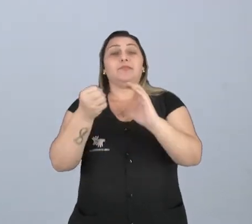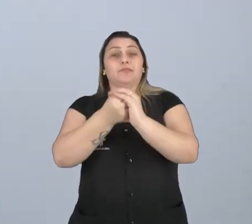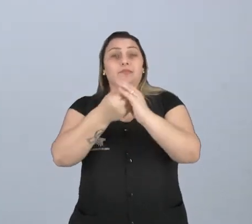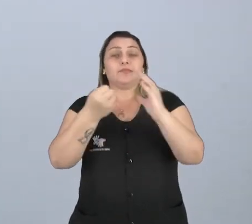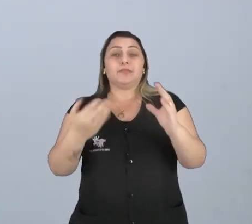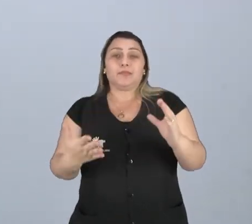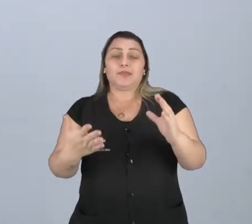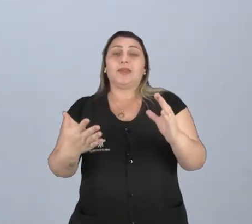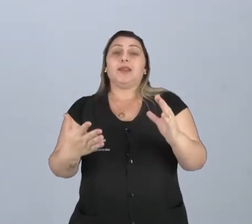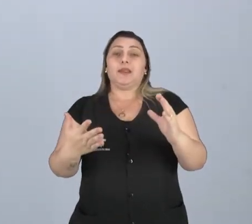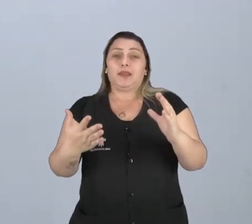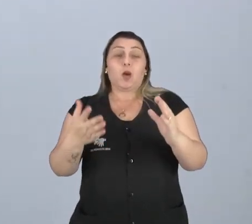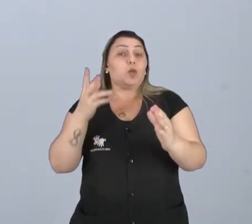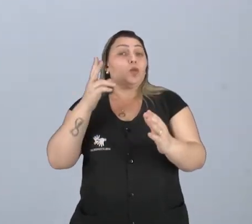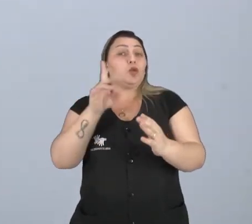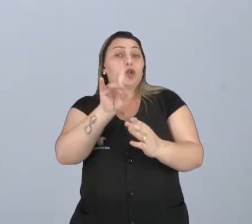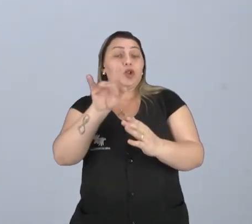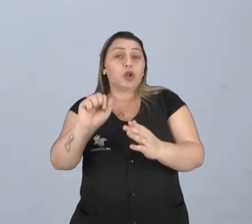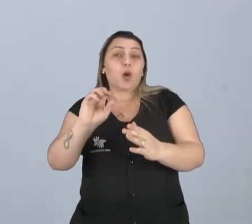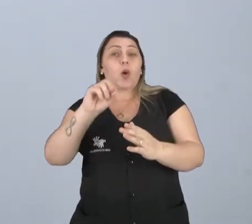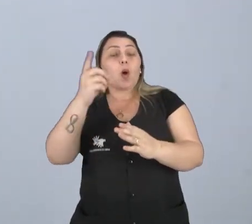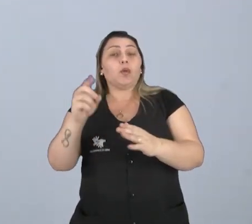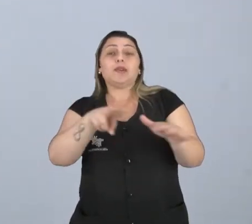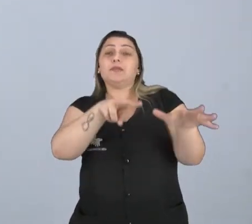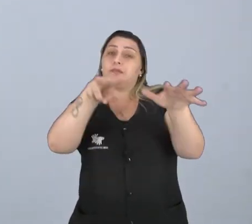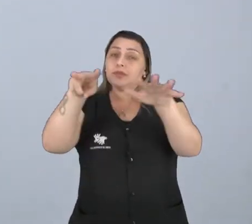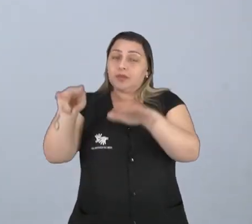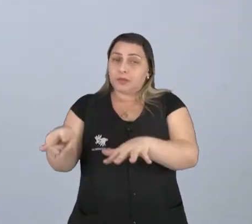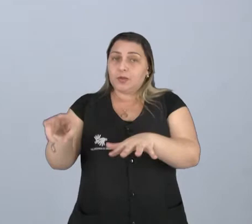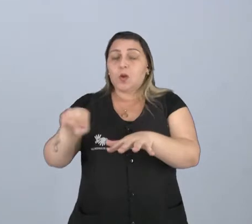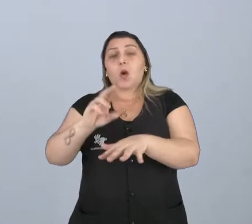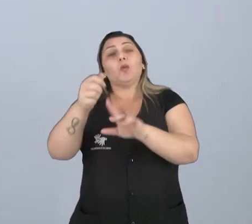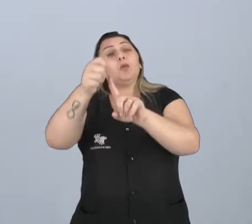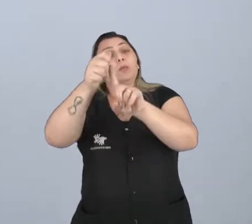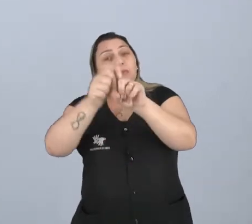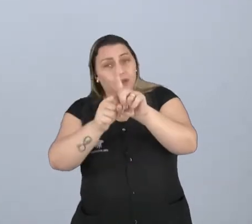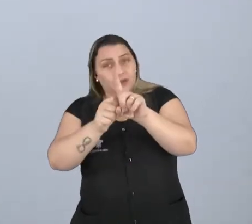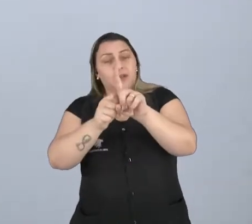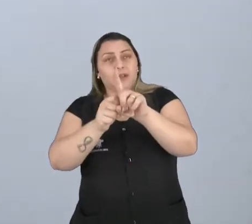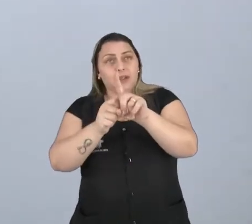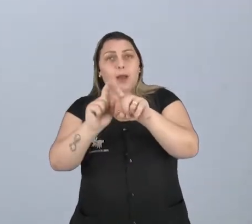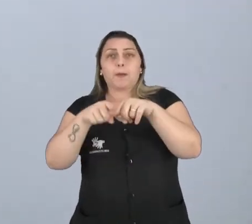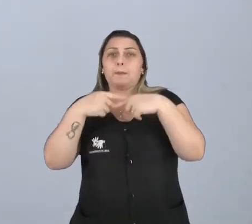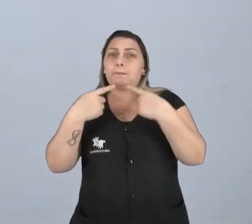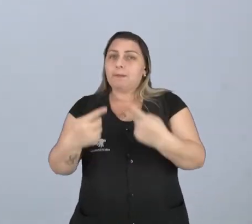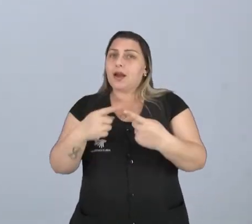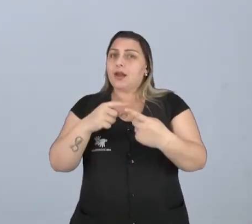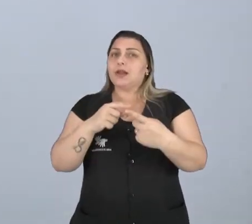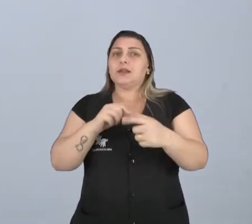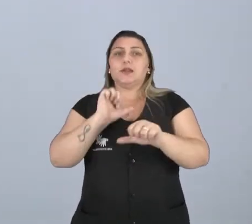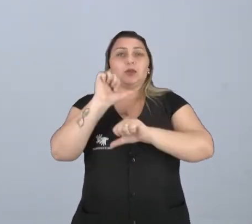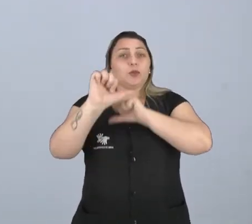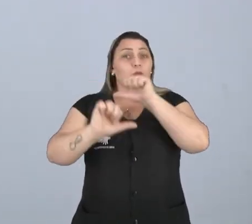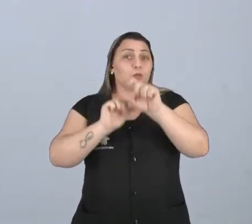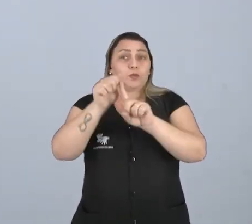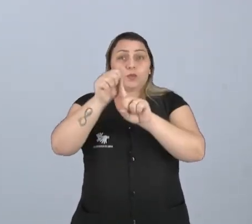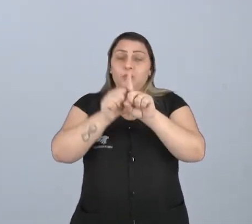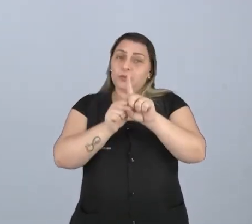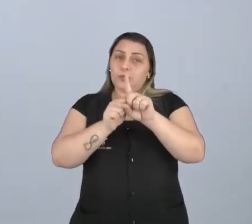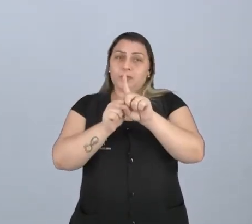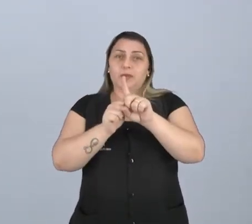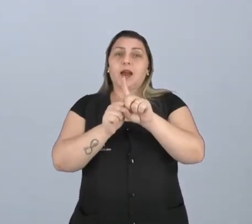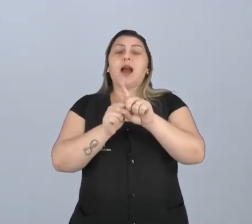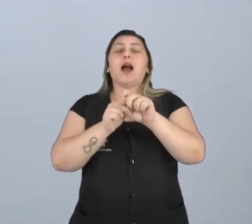característica atmosfera daquele dia, ou daquela semana, ou até do mês, tá? Mas ela não extrapola, né, o mês. Então eu